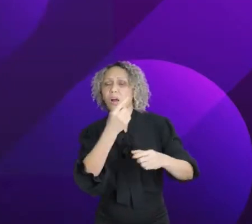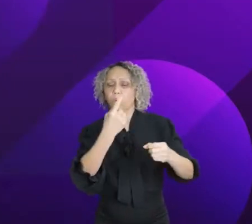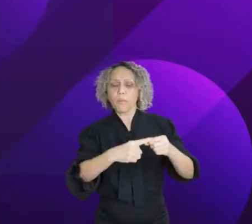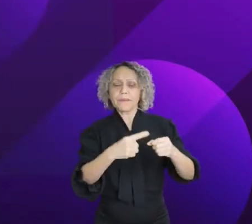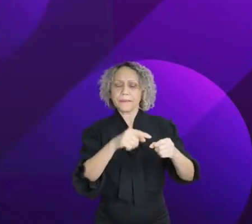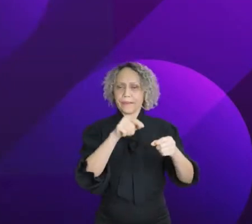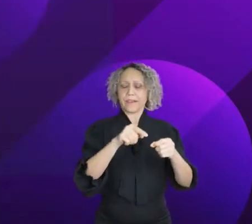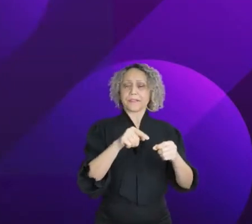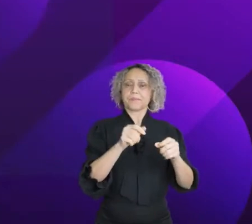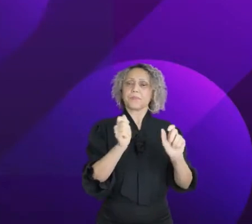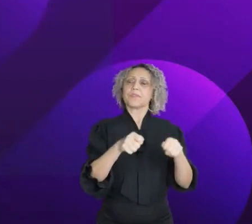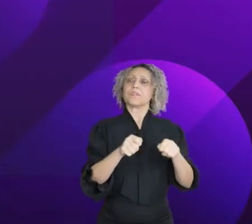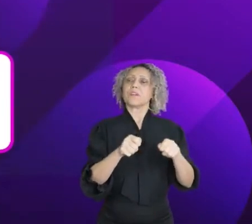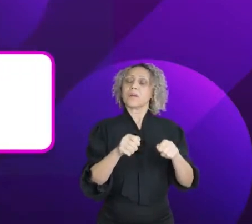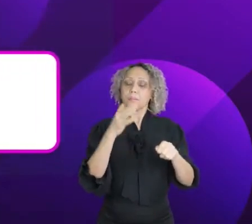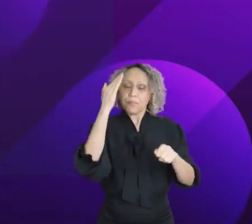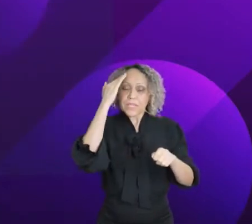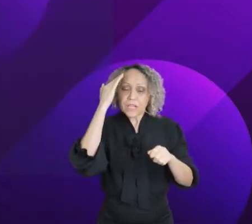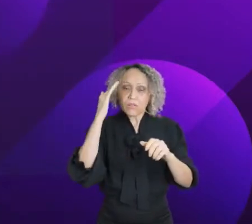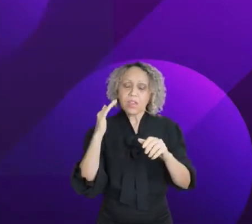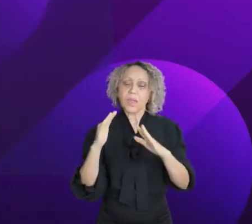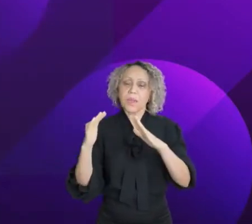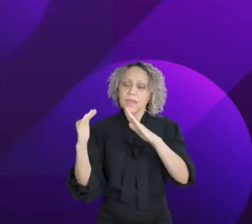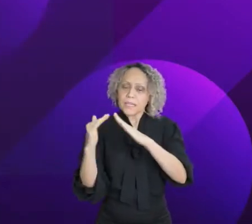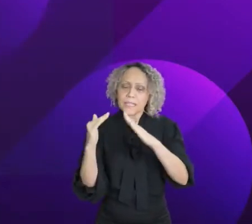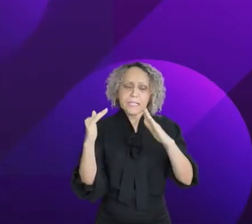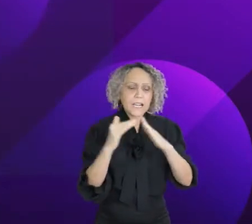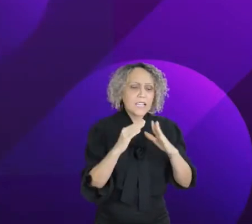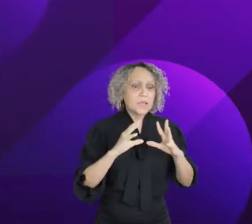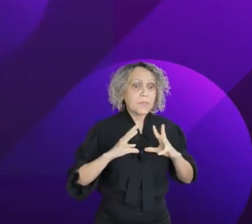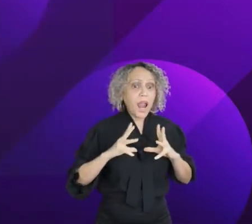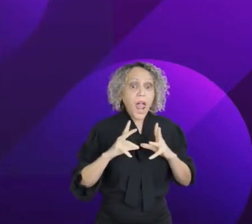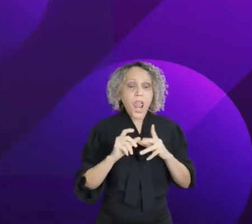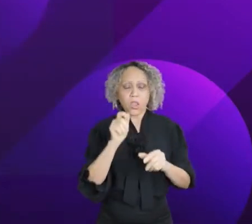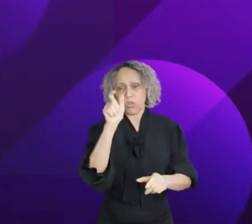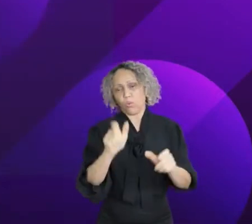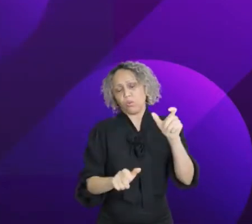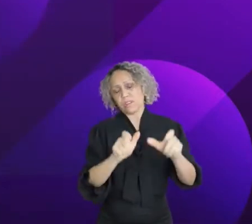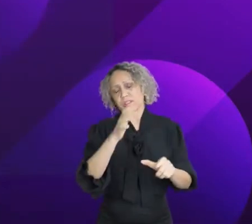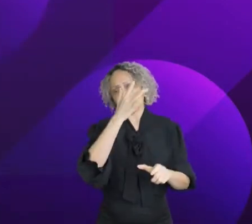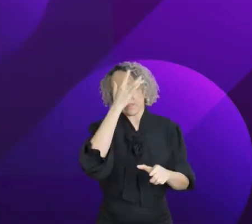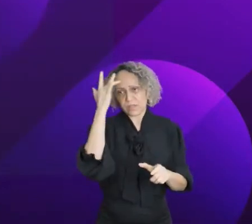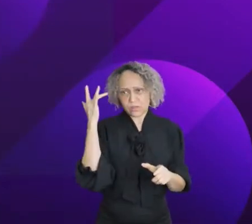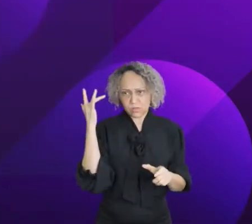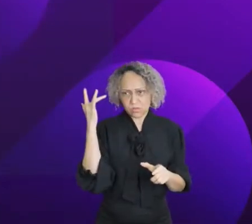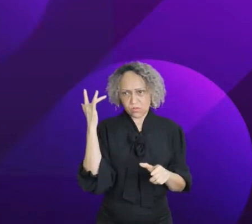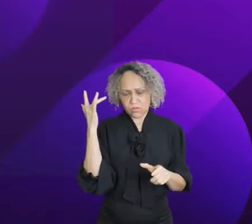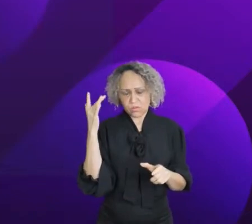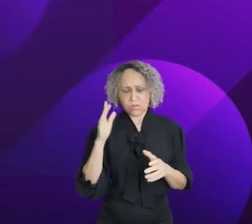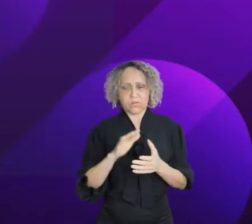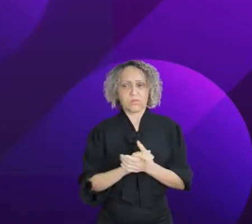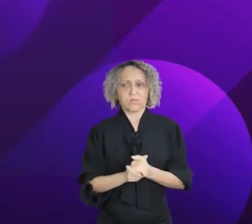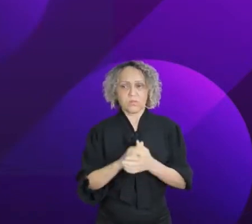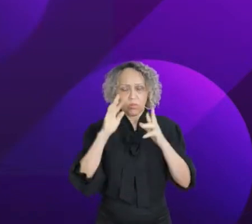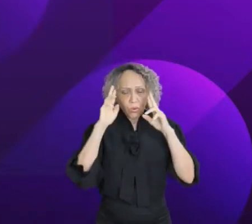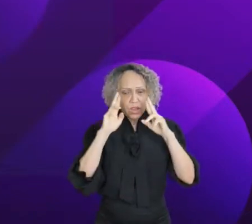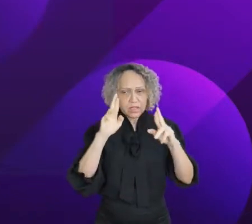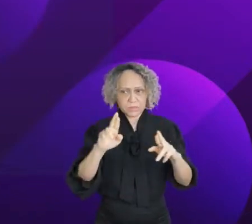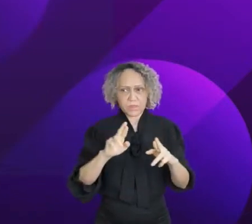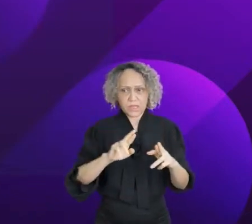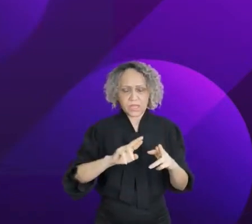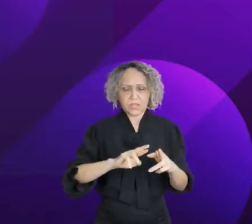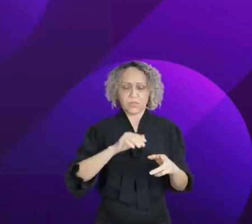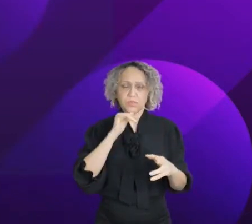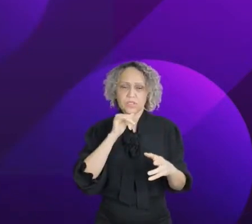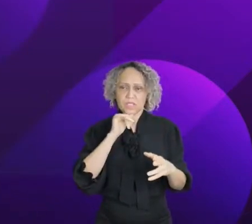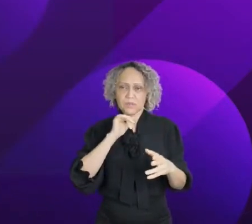moradia para todas as pessoas, onde a gente pensa uma qualidade de vida em que respeite a diversidade